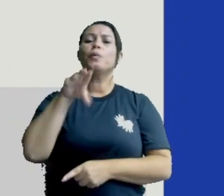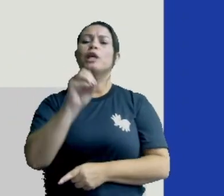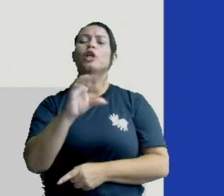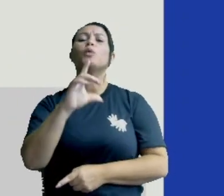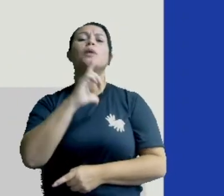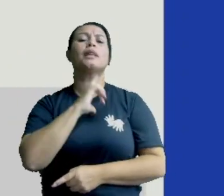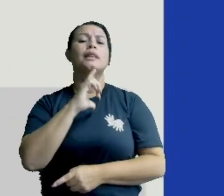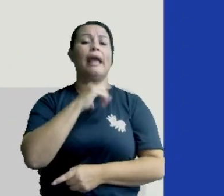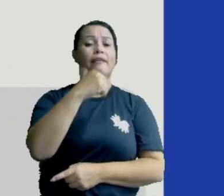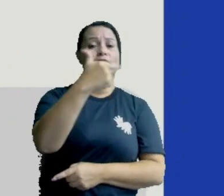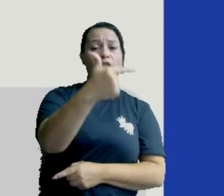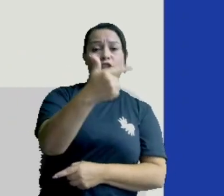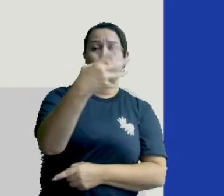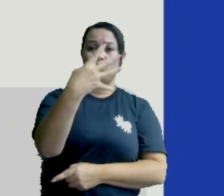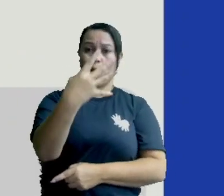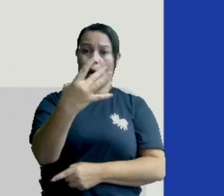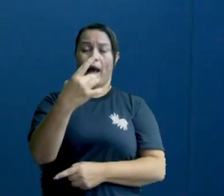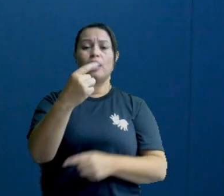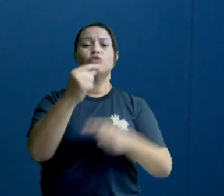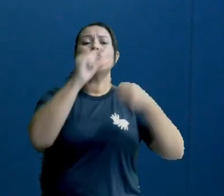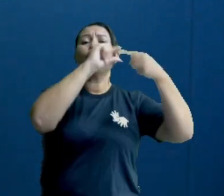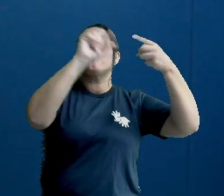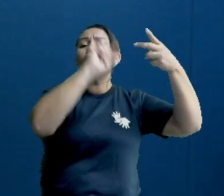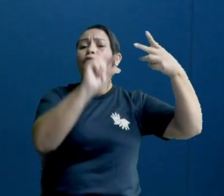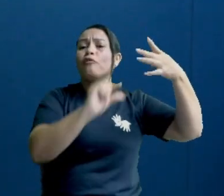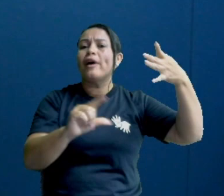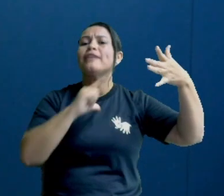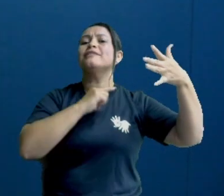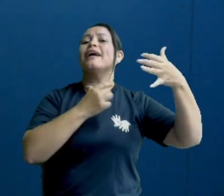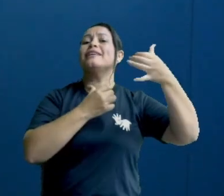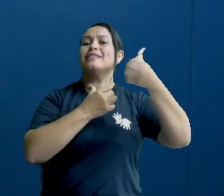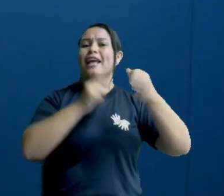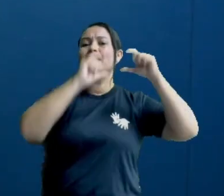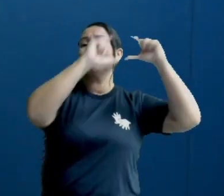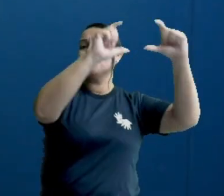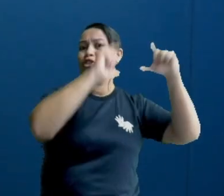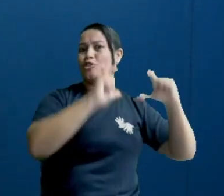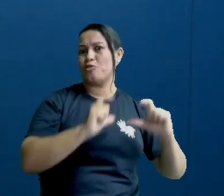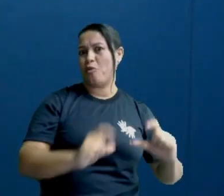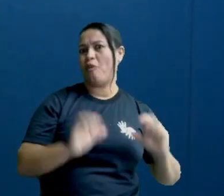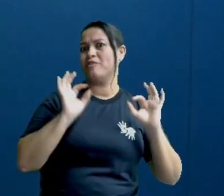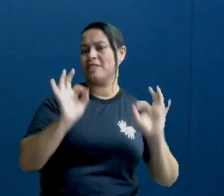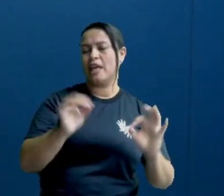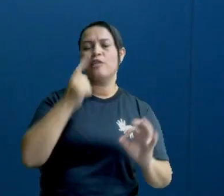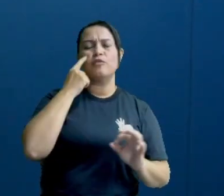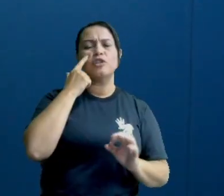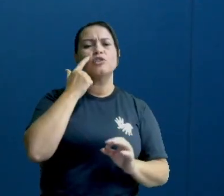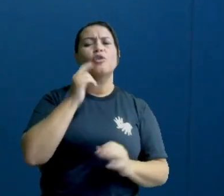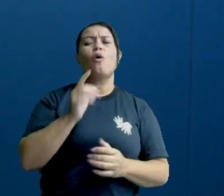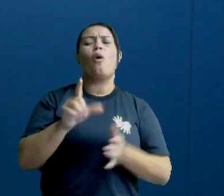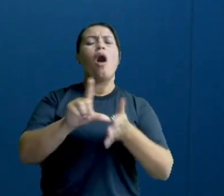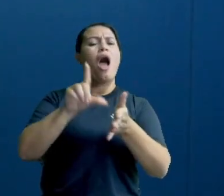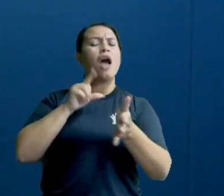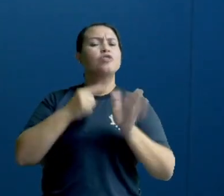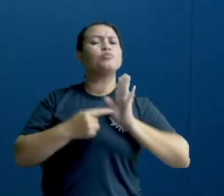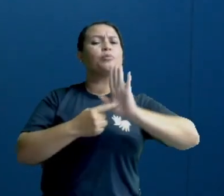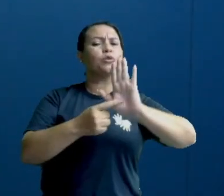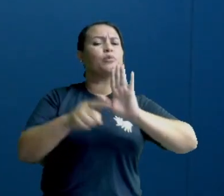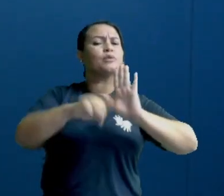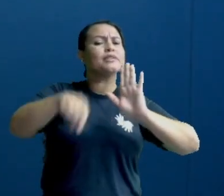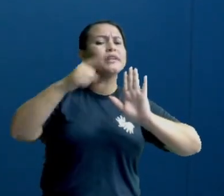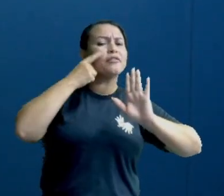tem 24 versos e 6 estrofes, tá? Vou só voltar um pouquinho para vocês